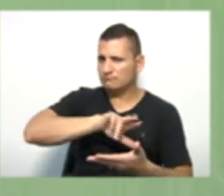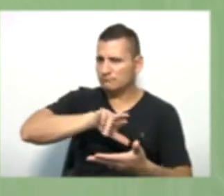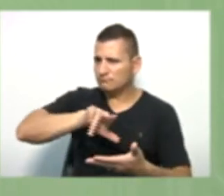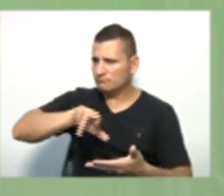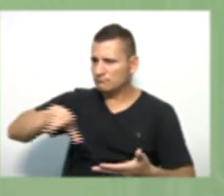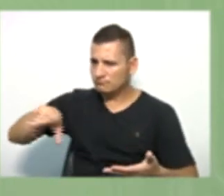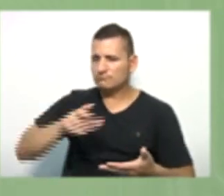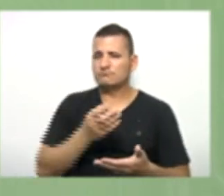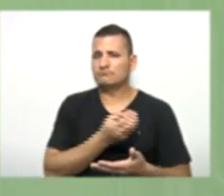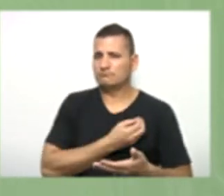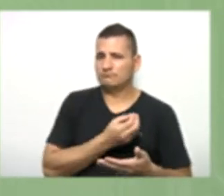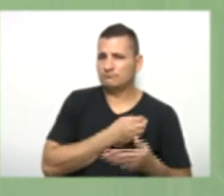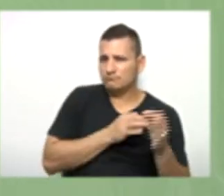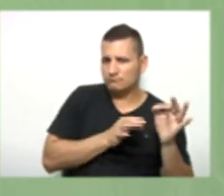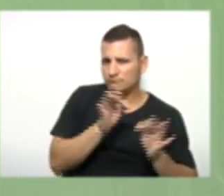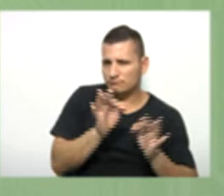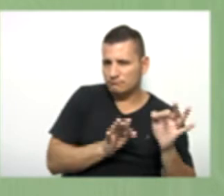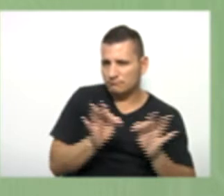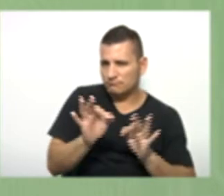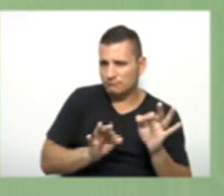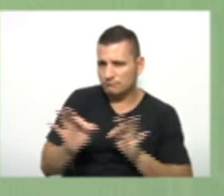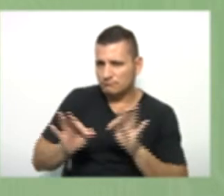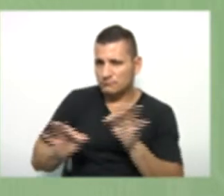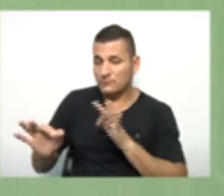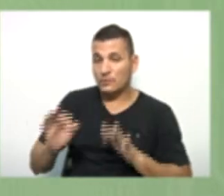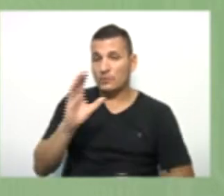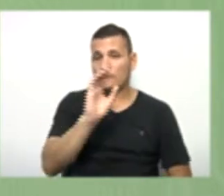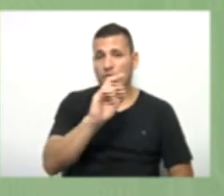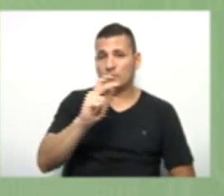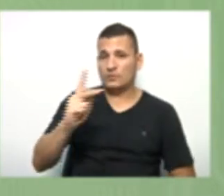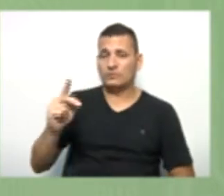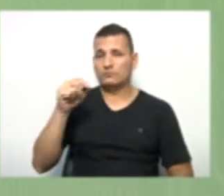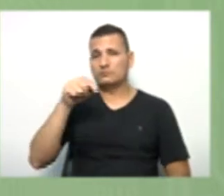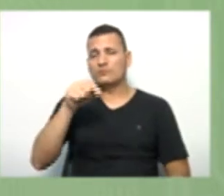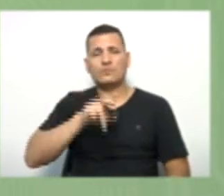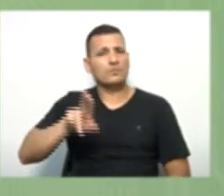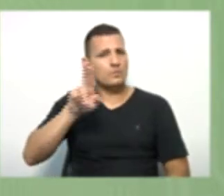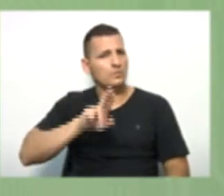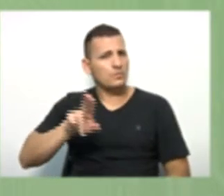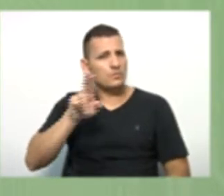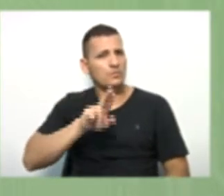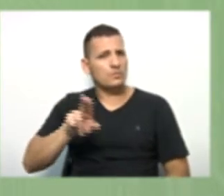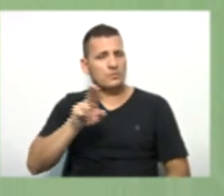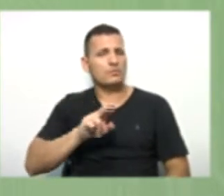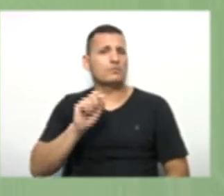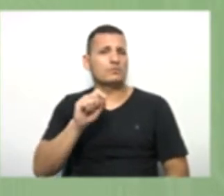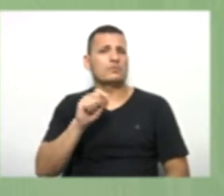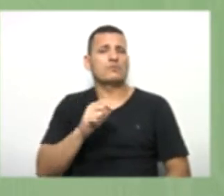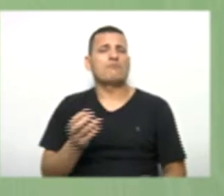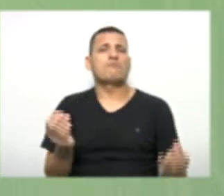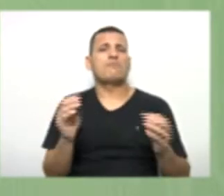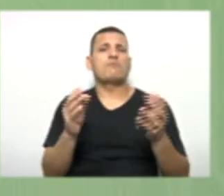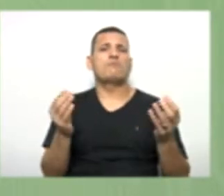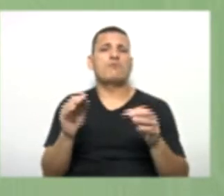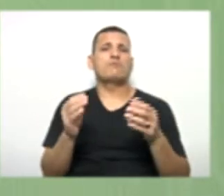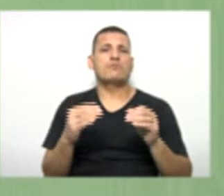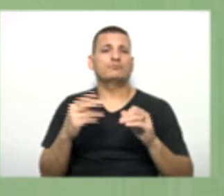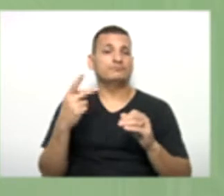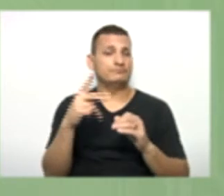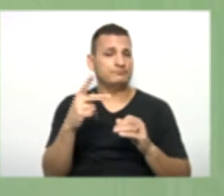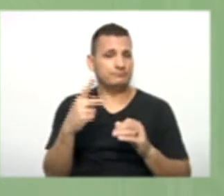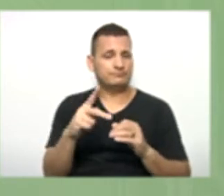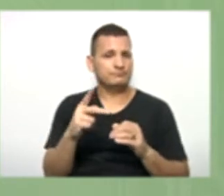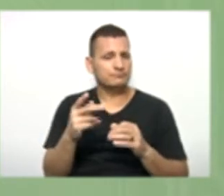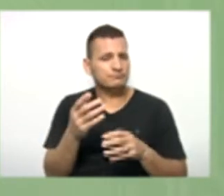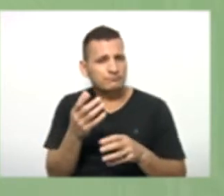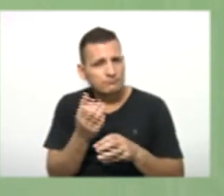uma cooperativa utiliza para efetuar seus lançamentos contábeis. Não existe